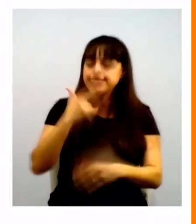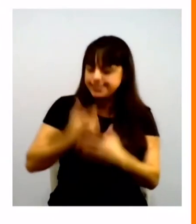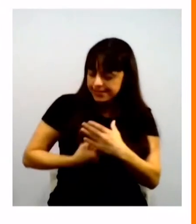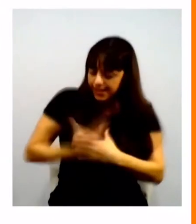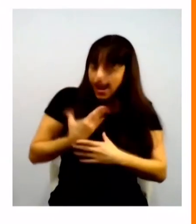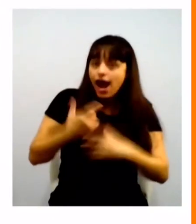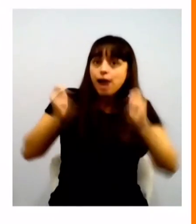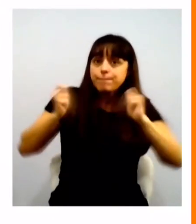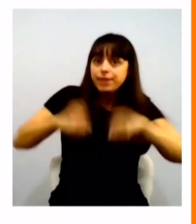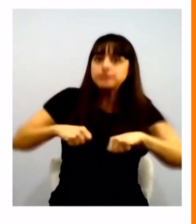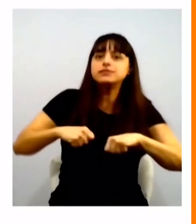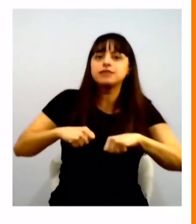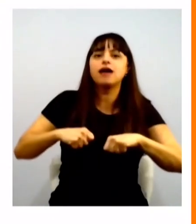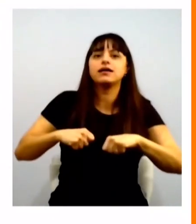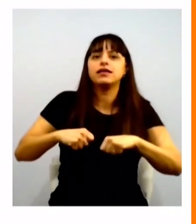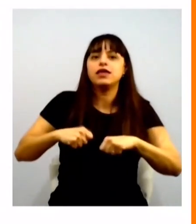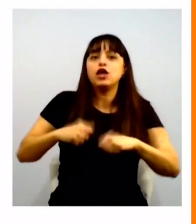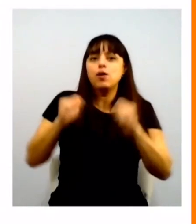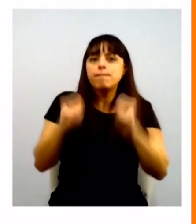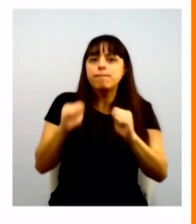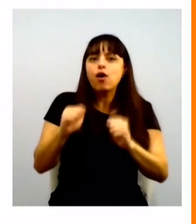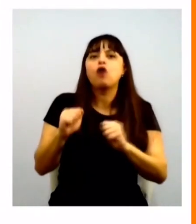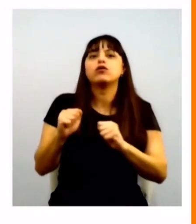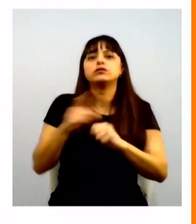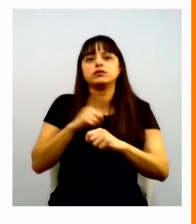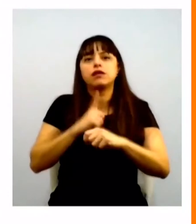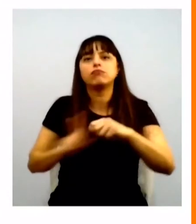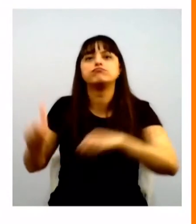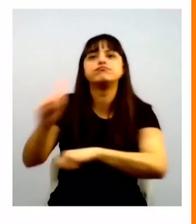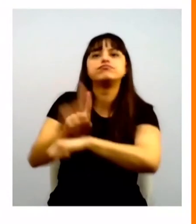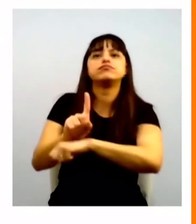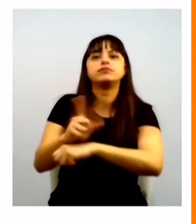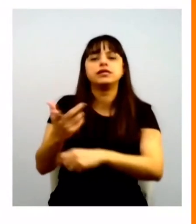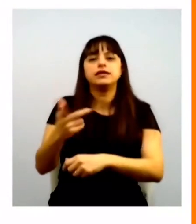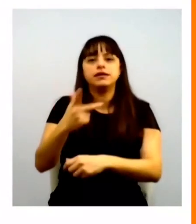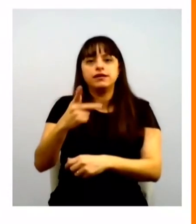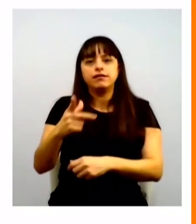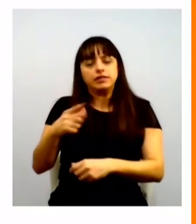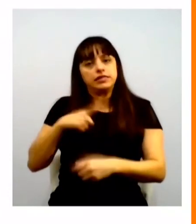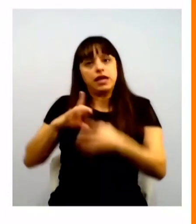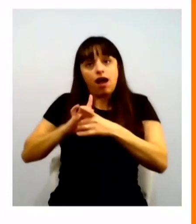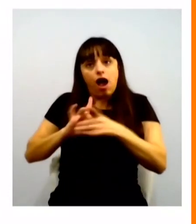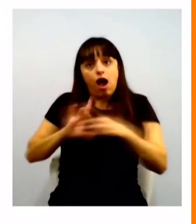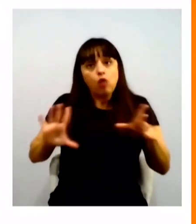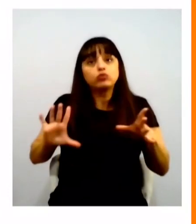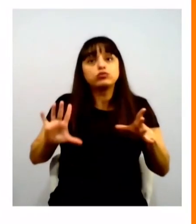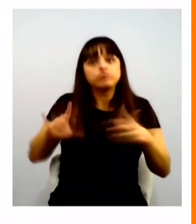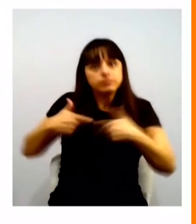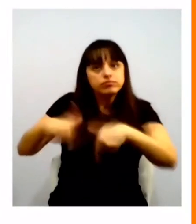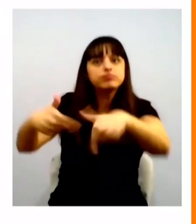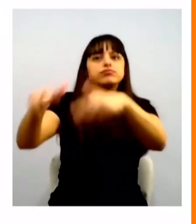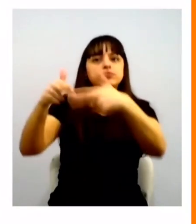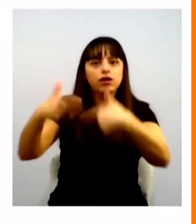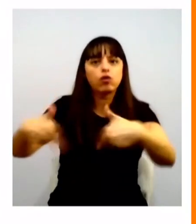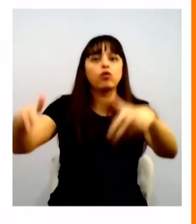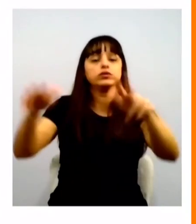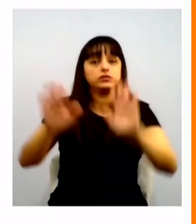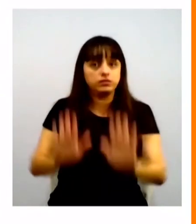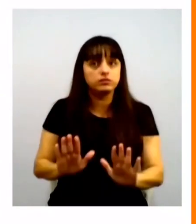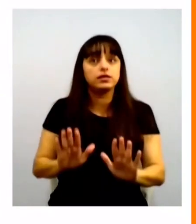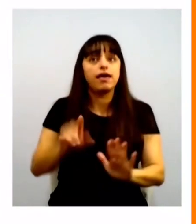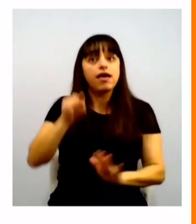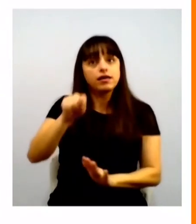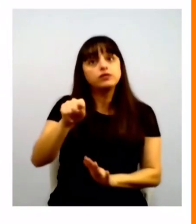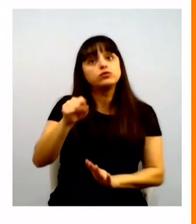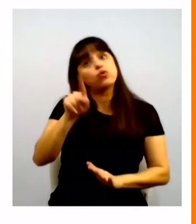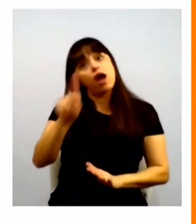assumir os destinos e ter autonomia, isso sim que teríamos alguma ideia de ter. Um exemplo